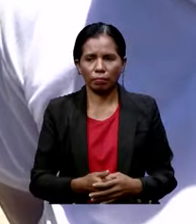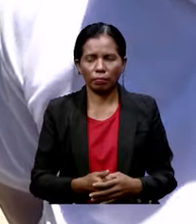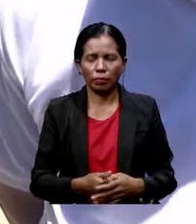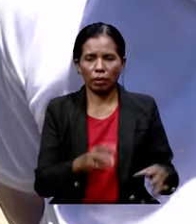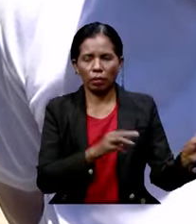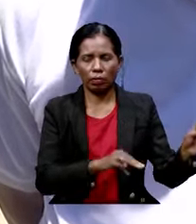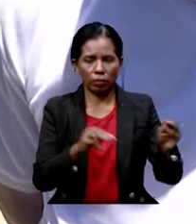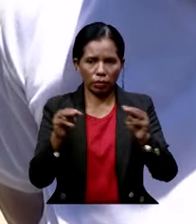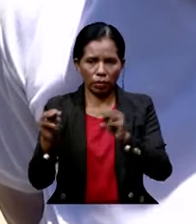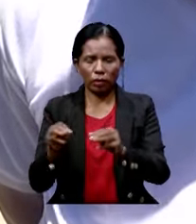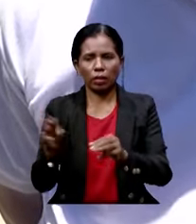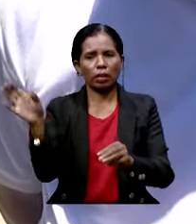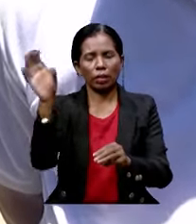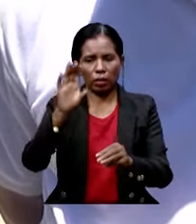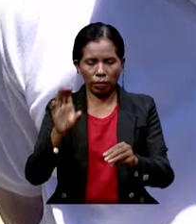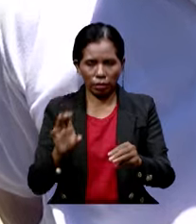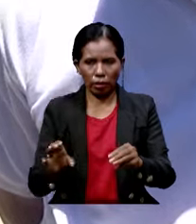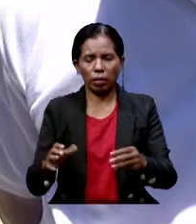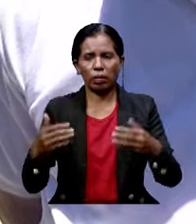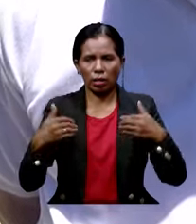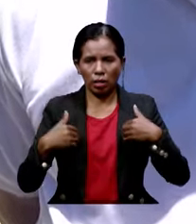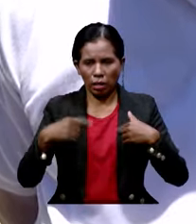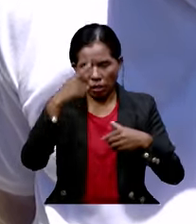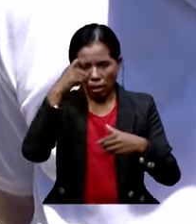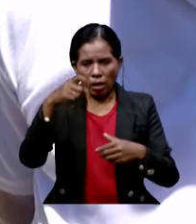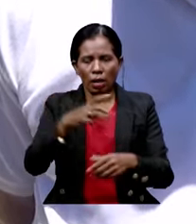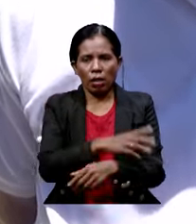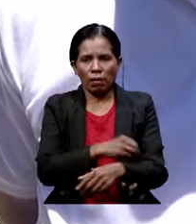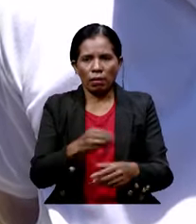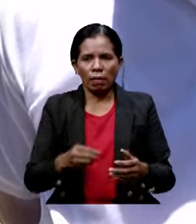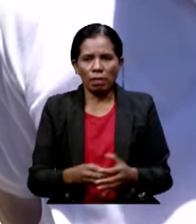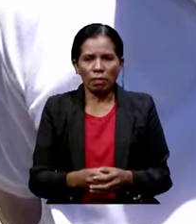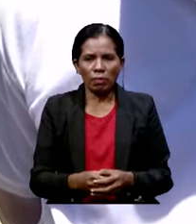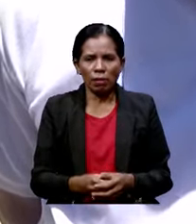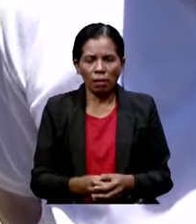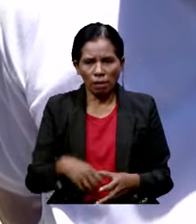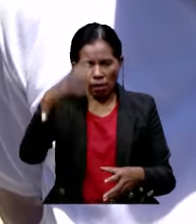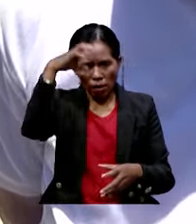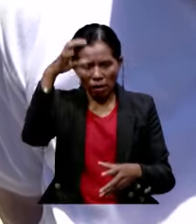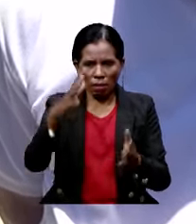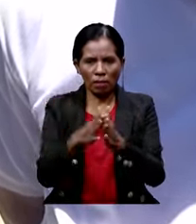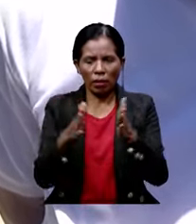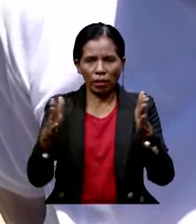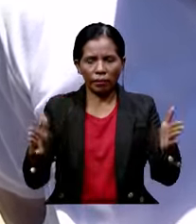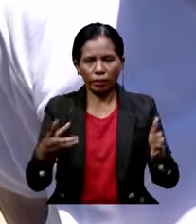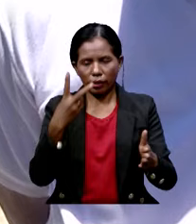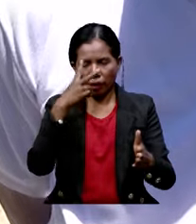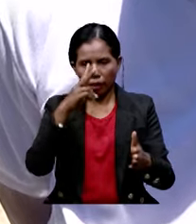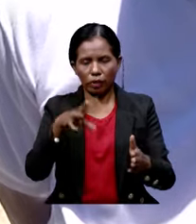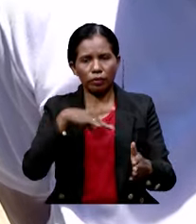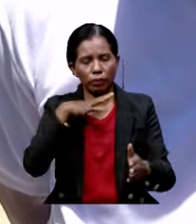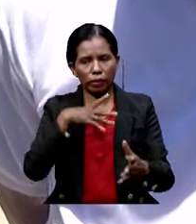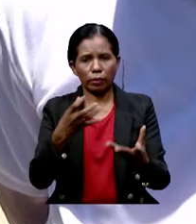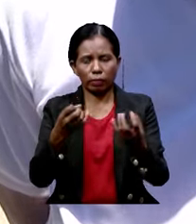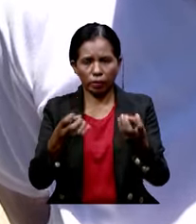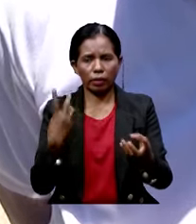mudanças climáticas que acontece, mudam bem barra de teves, se alimentação, mas barra de teves, e te